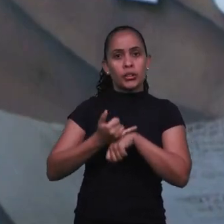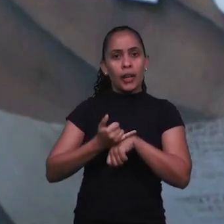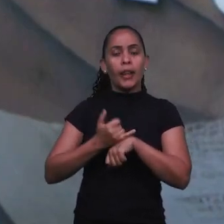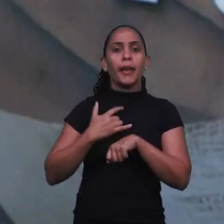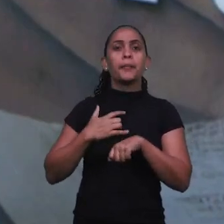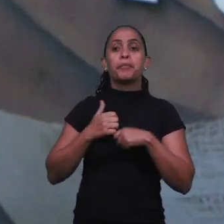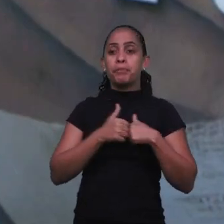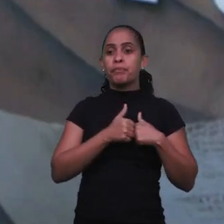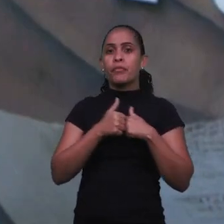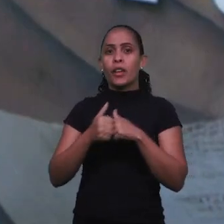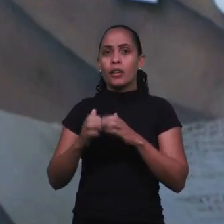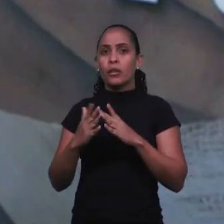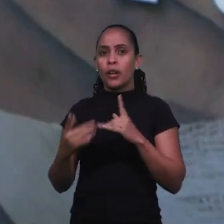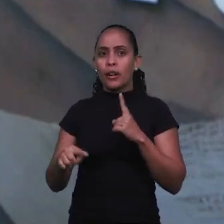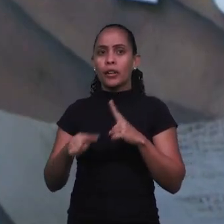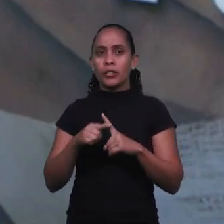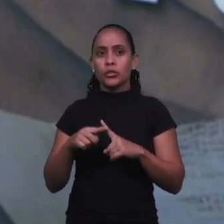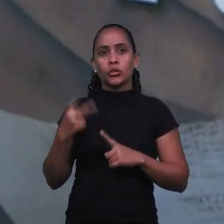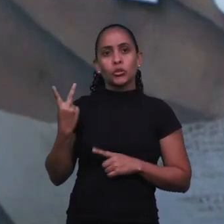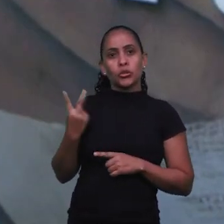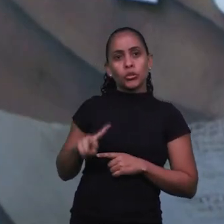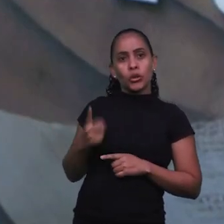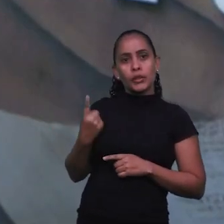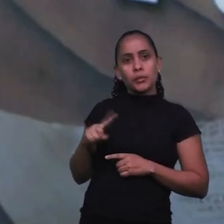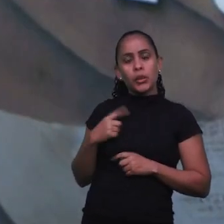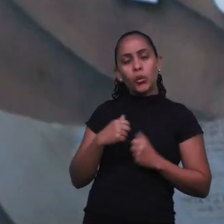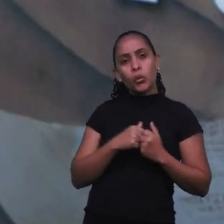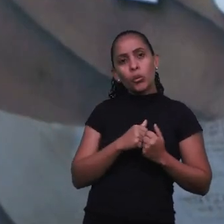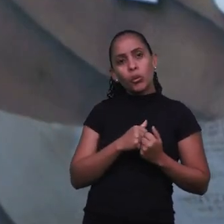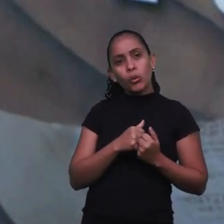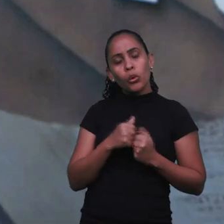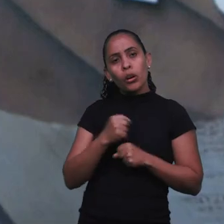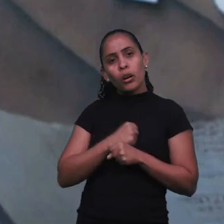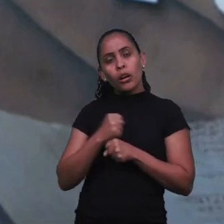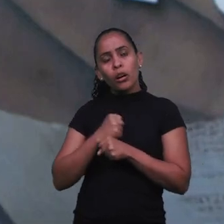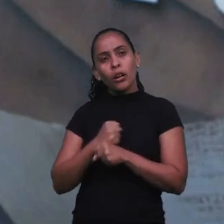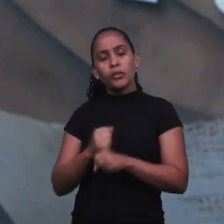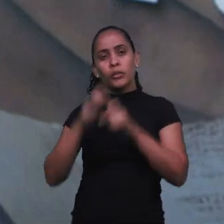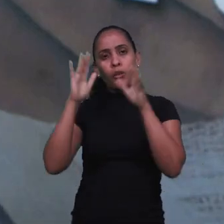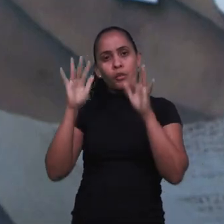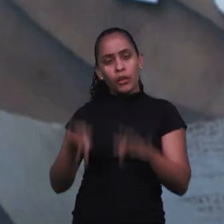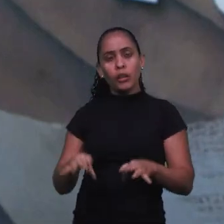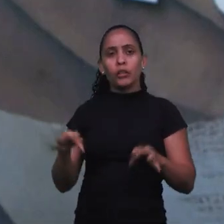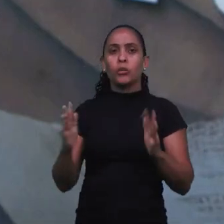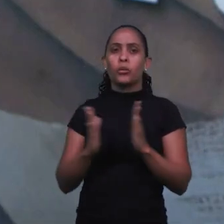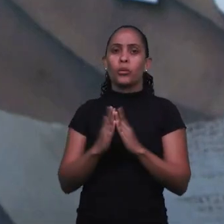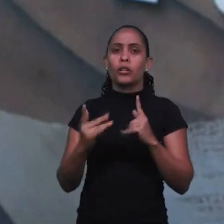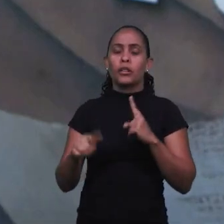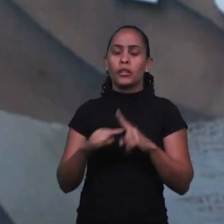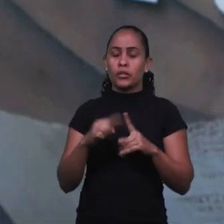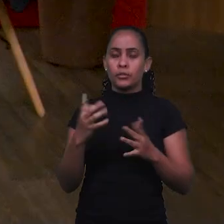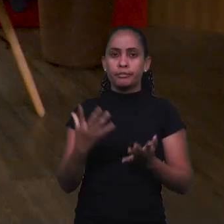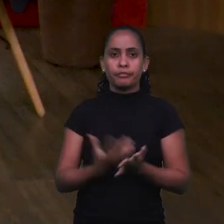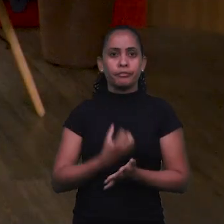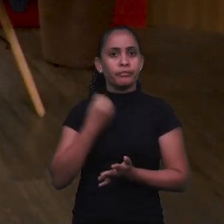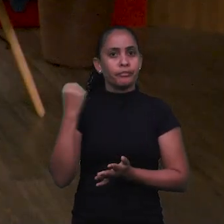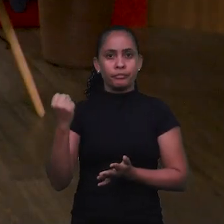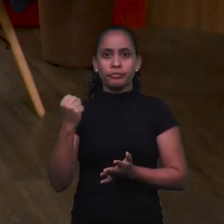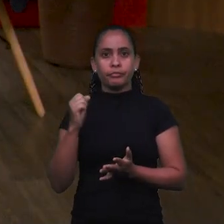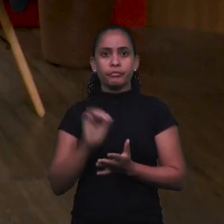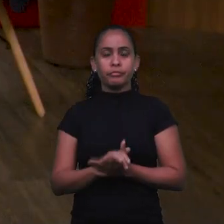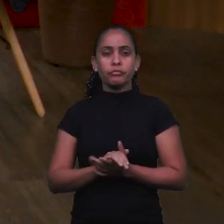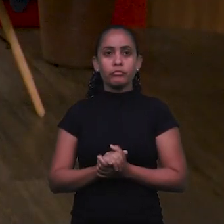com a igreja em todos esses 2000 anos e vão se encerrar quando a igreja for arrebatada no toque da última